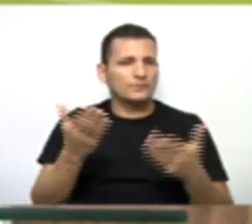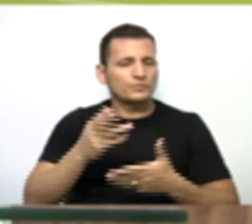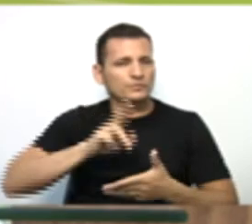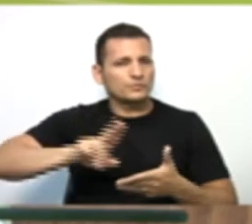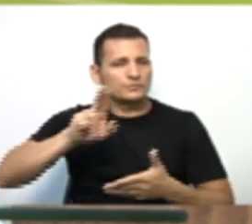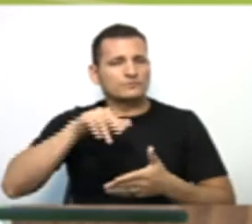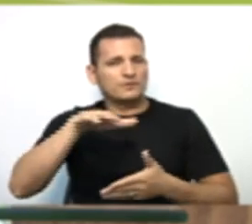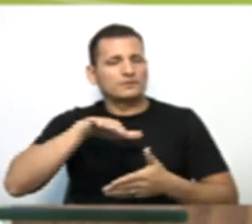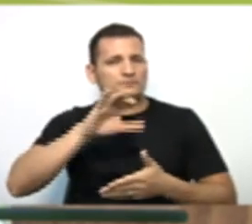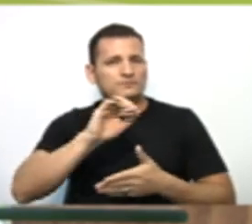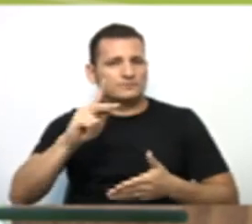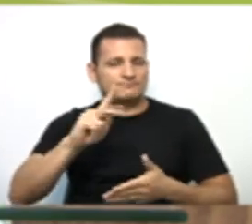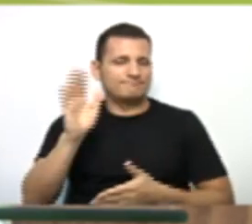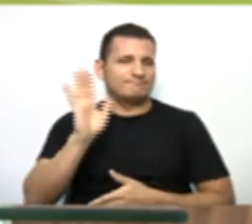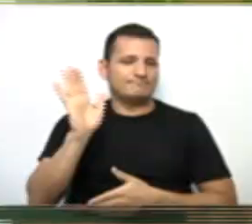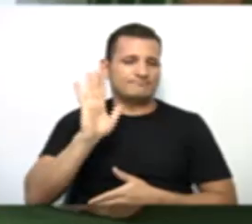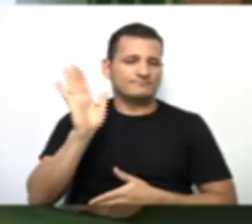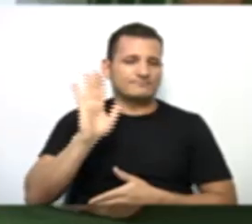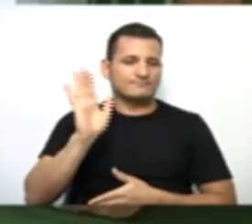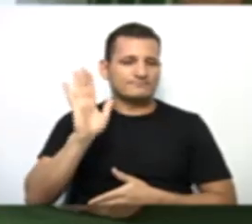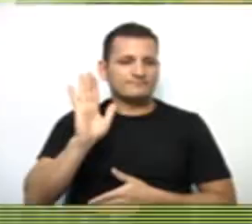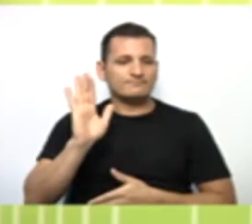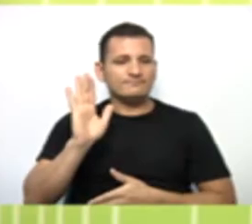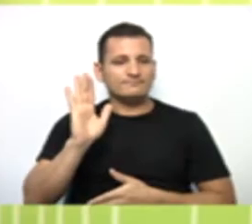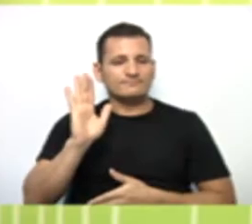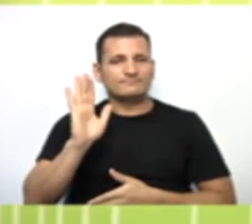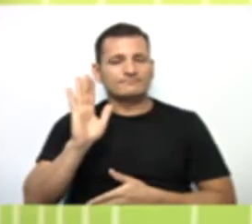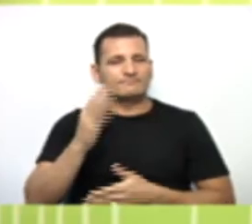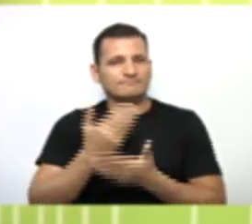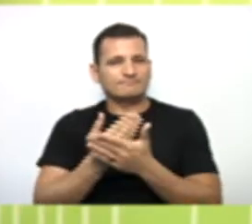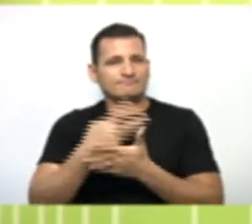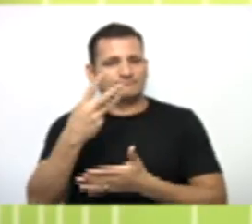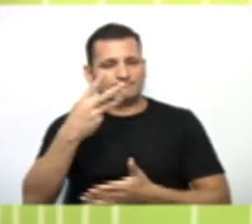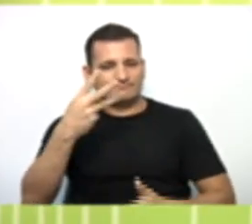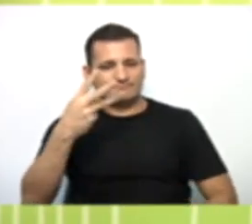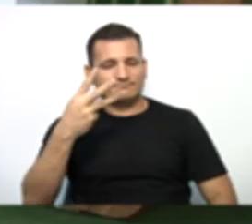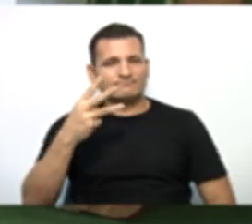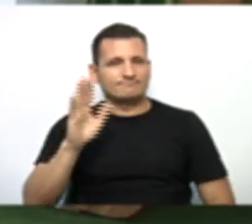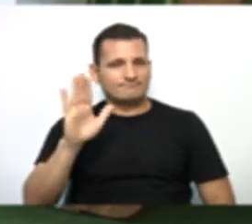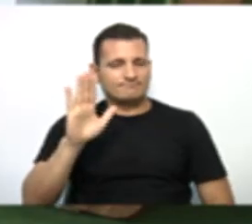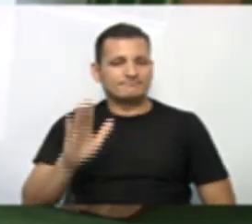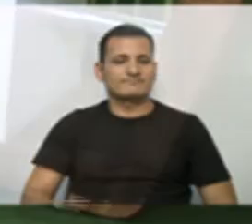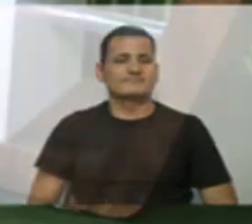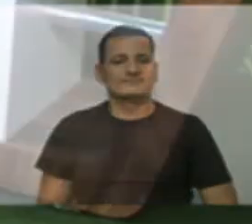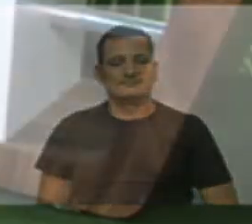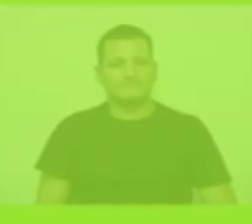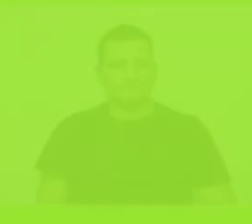cooperativo e até o próximo encontro. Legal, se liga na aula 3, hein? Um abraço.